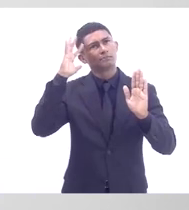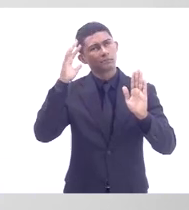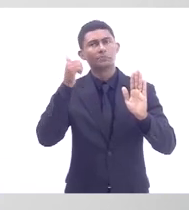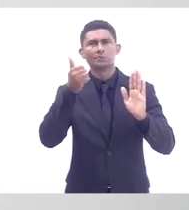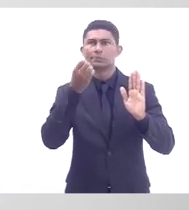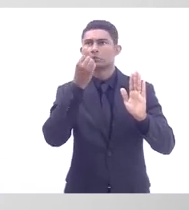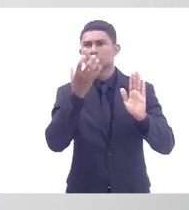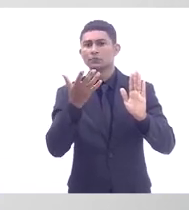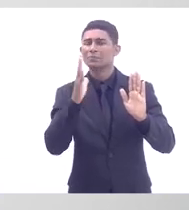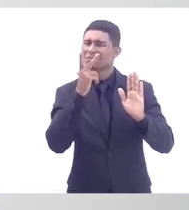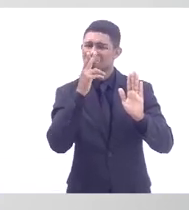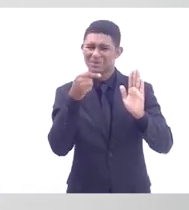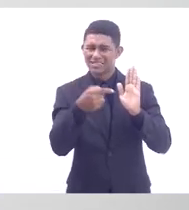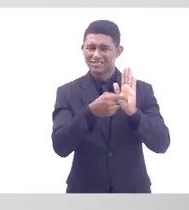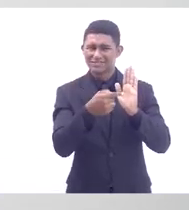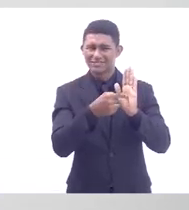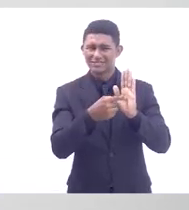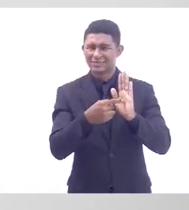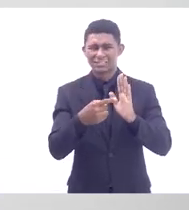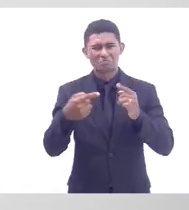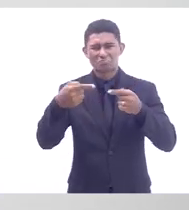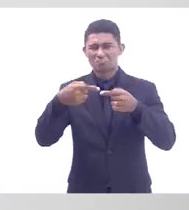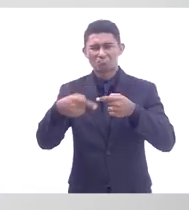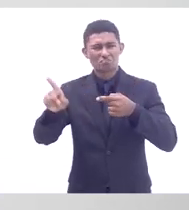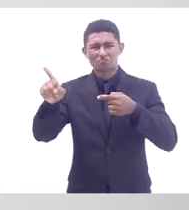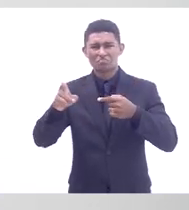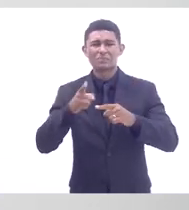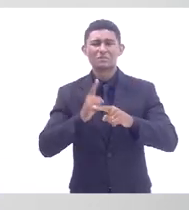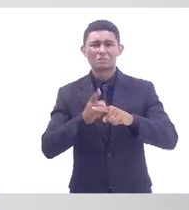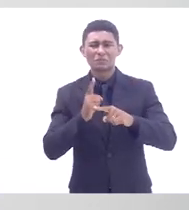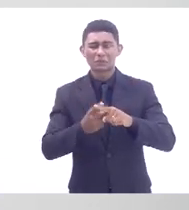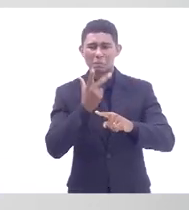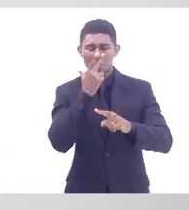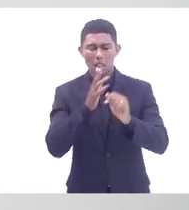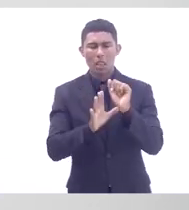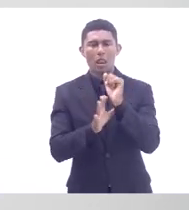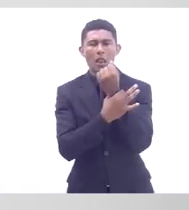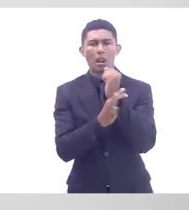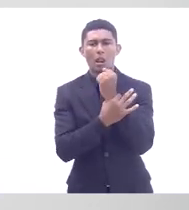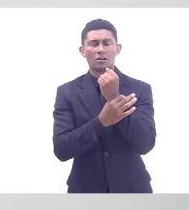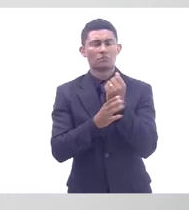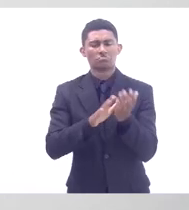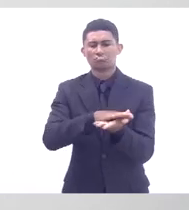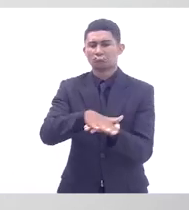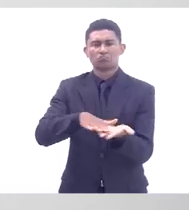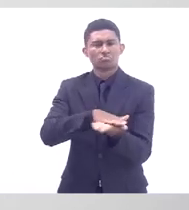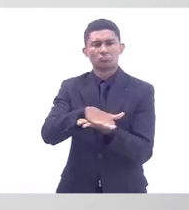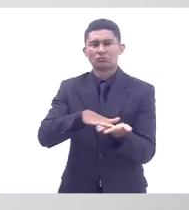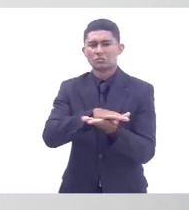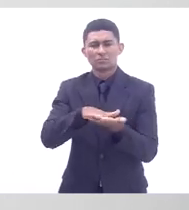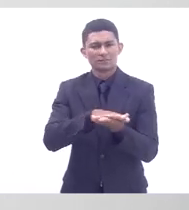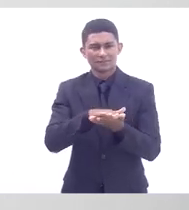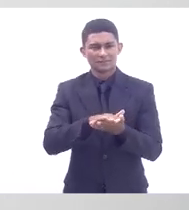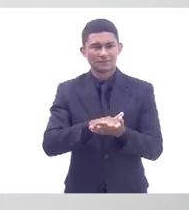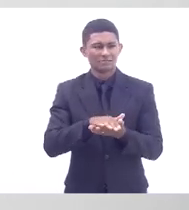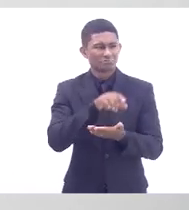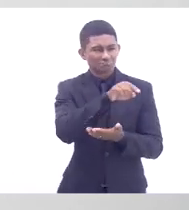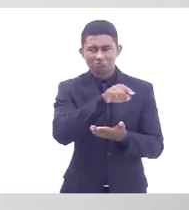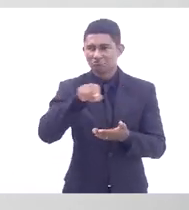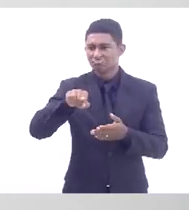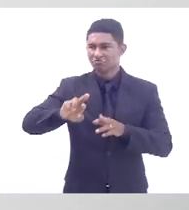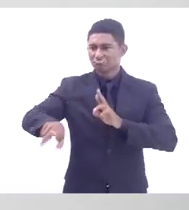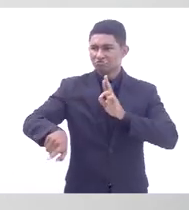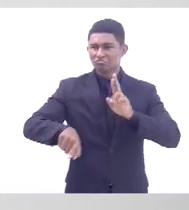um projeto e na adequado é porque gera mais Insegurança do que segurança para